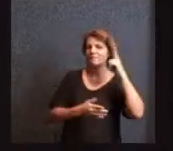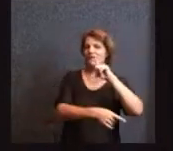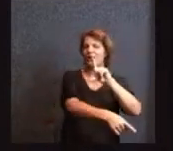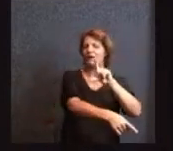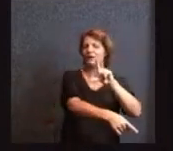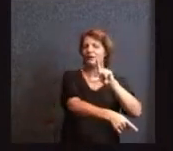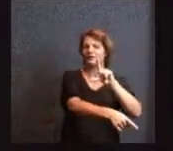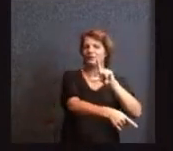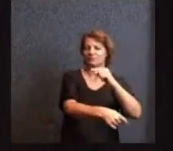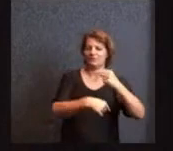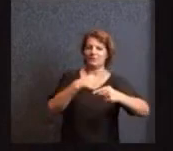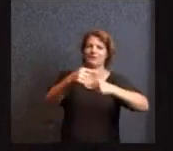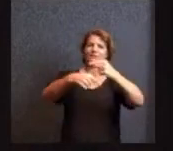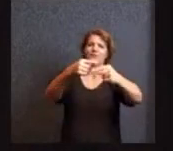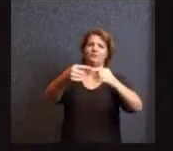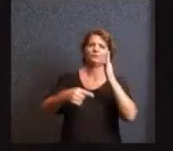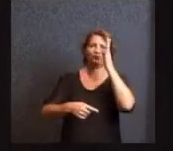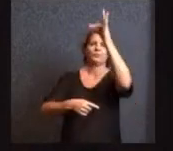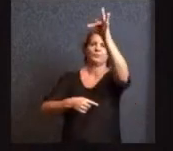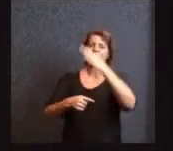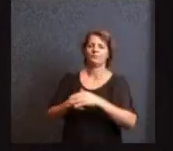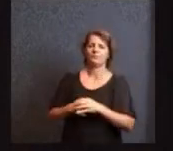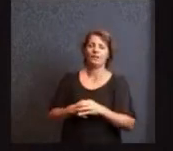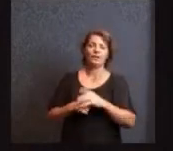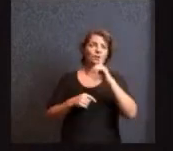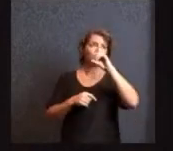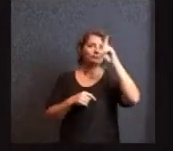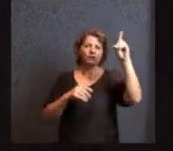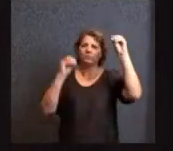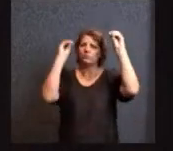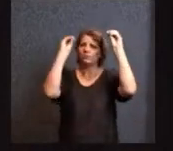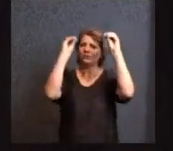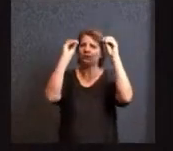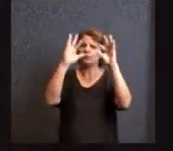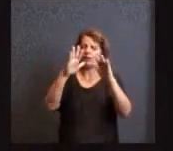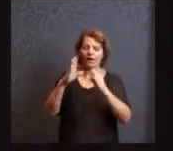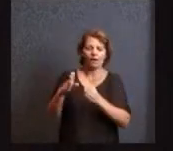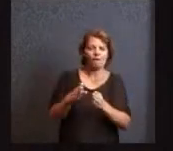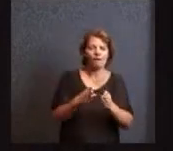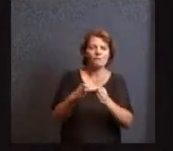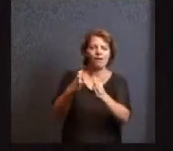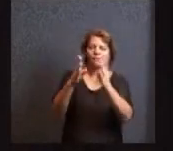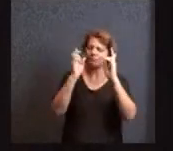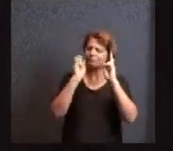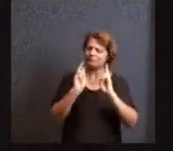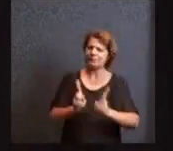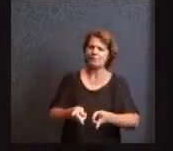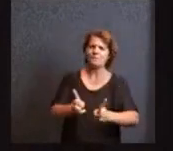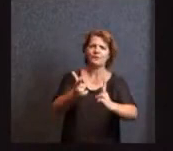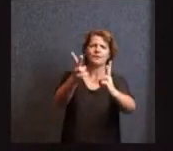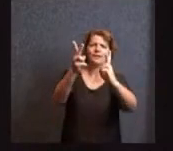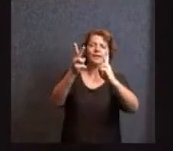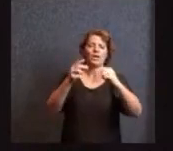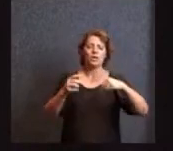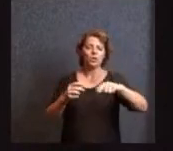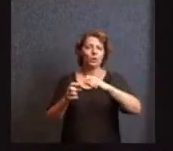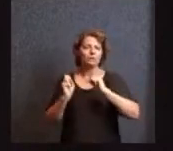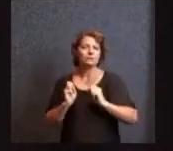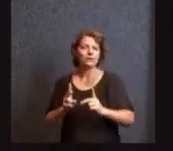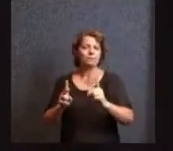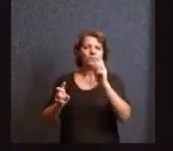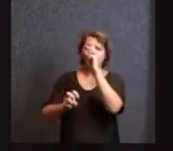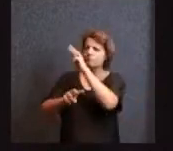oportunidade deles virá no futuro. Então, que Deus ilumine nossa caminhada sempre, que tenhamos sempre o